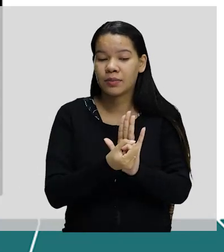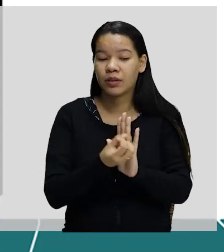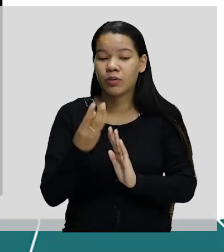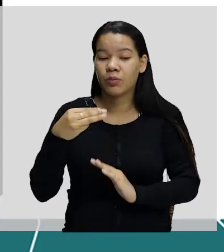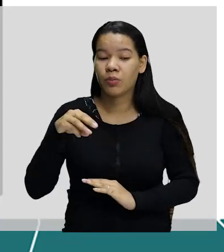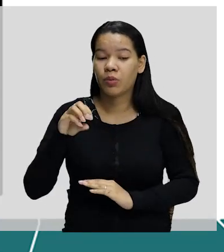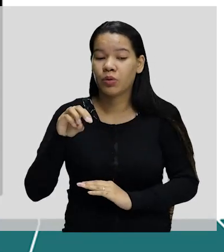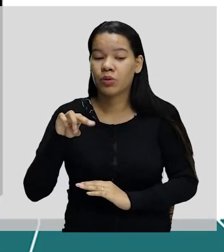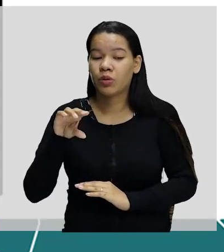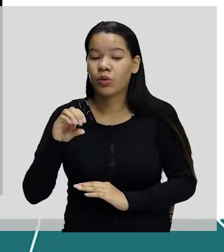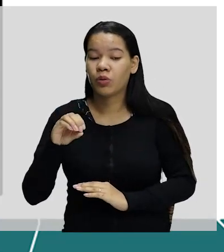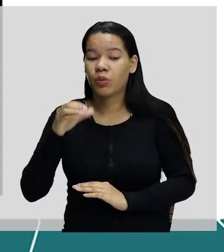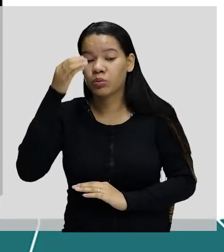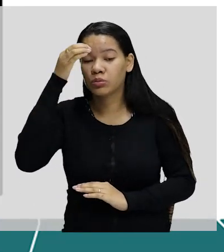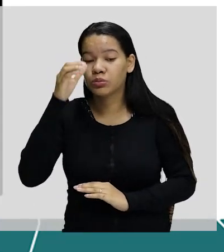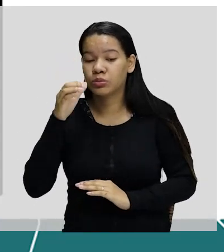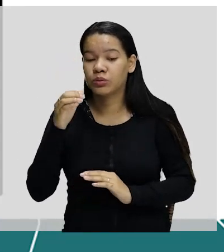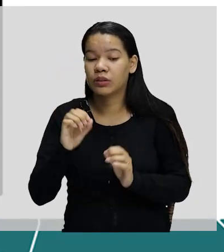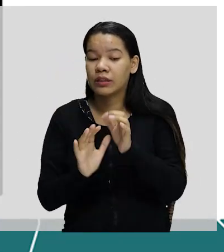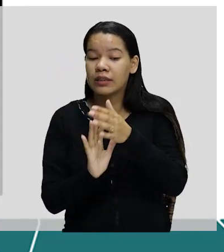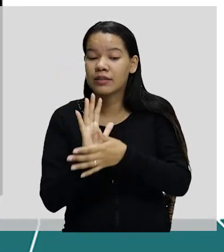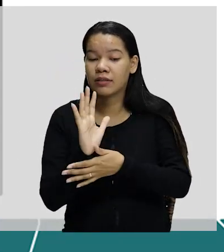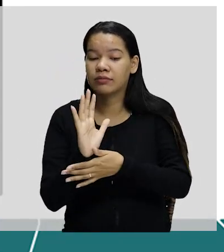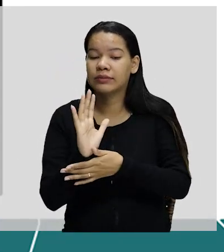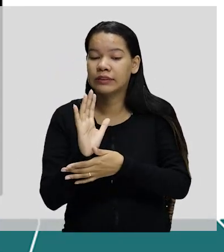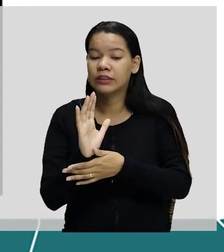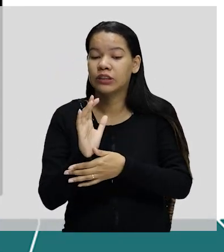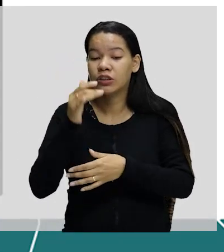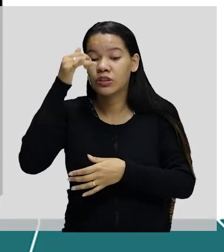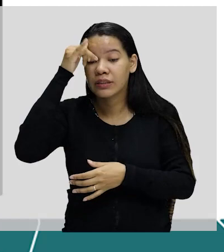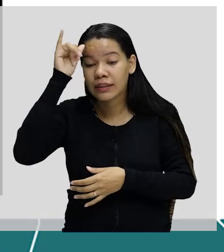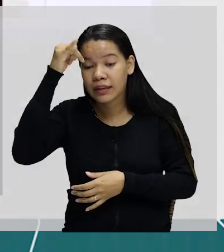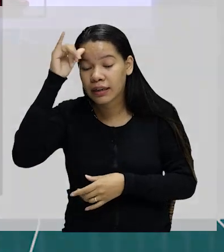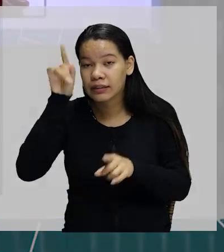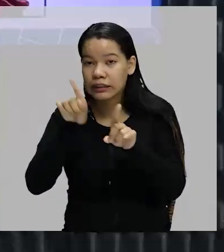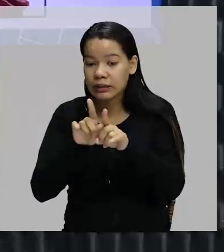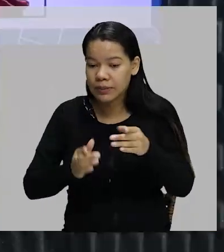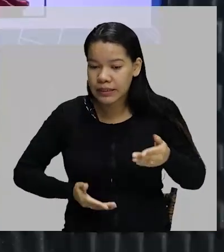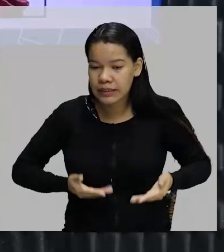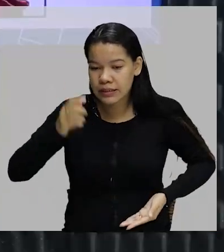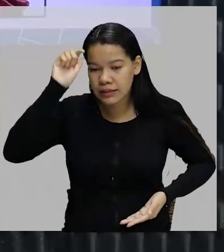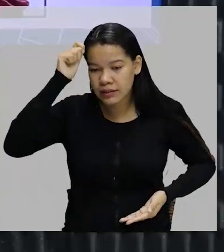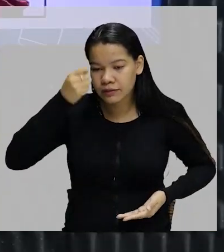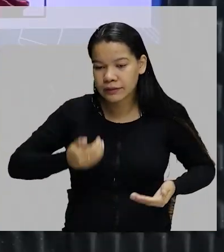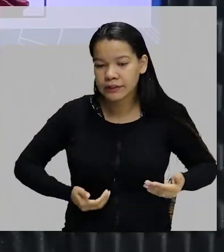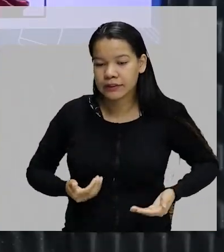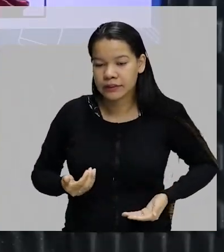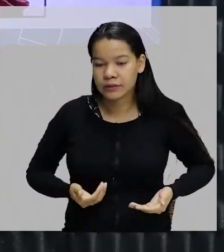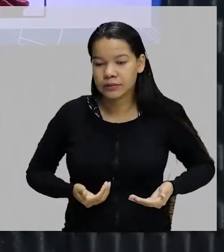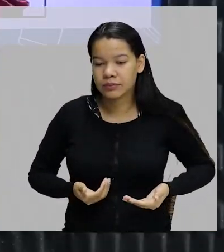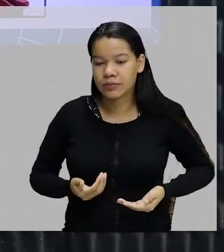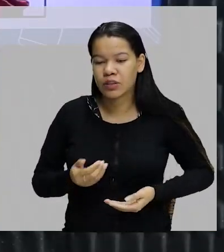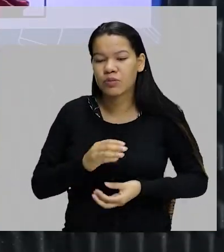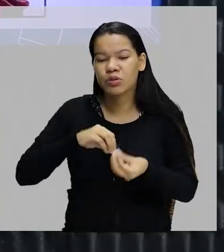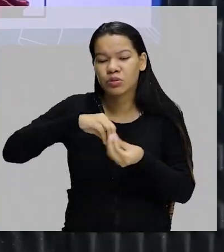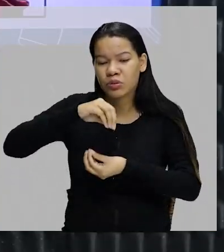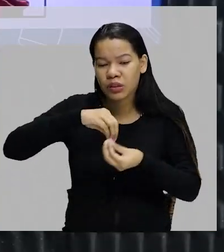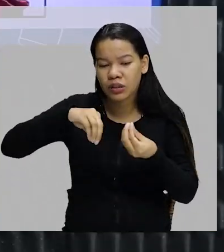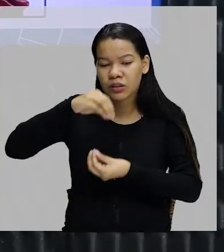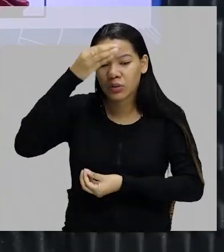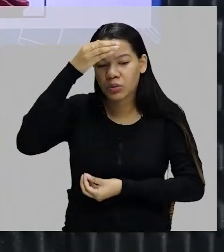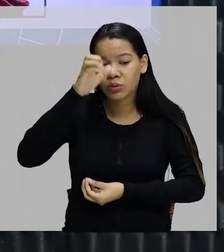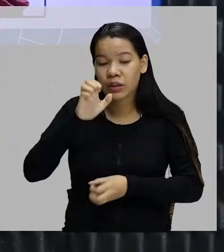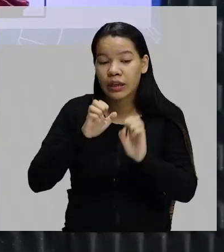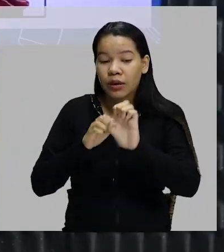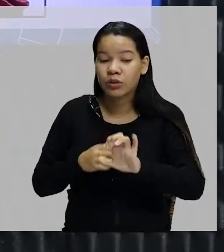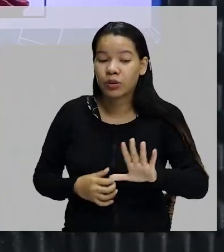e escravidão, mesclando a cultura europeia, africana e indígena. Isso aqui eu já falei para vocês quando